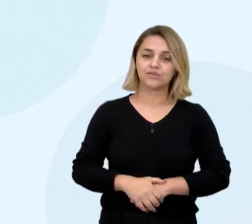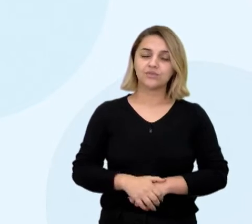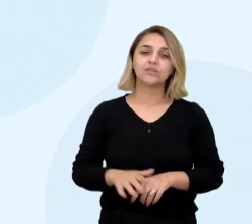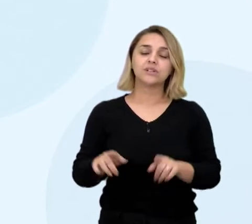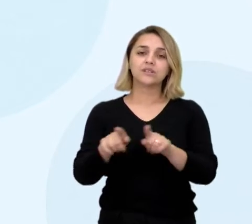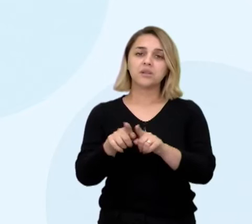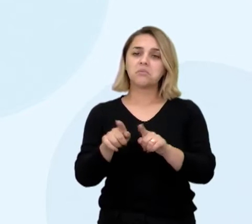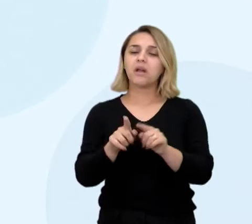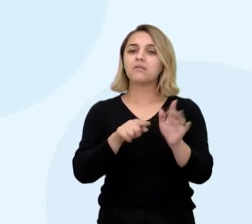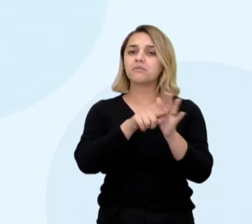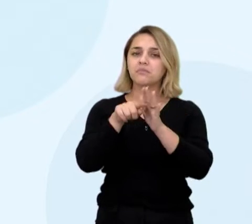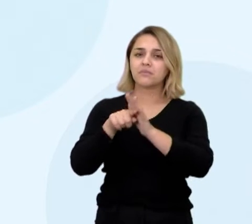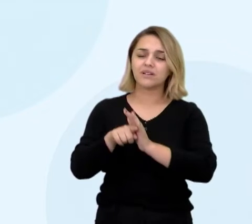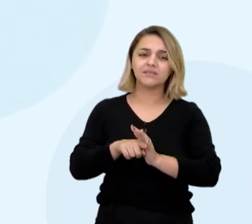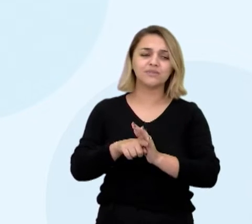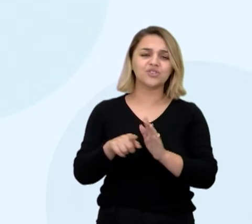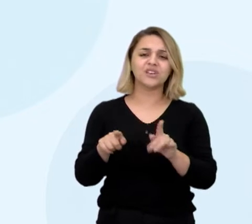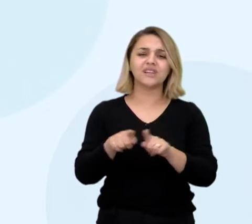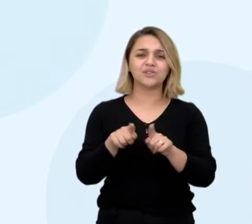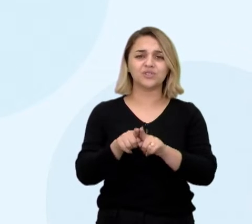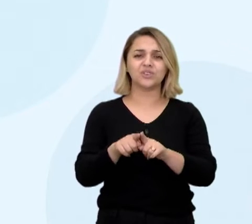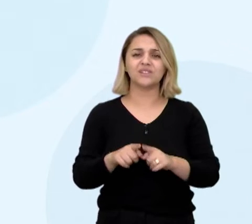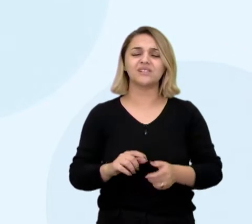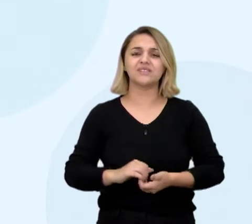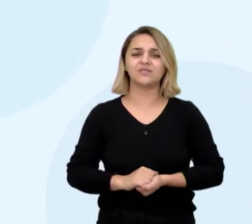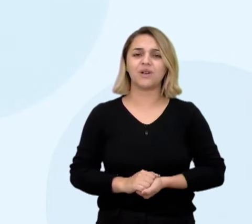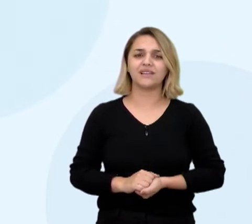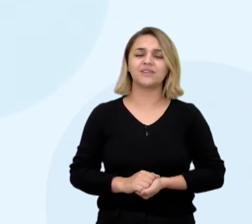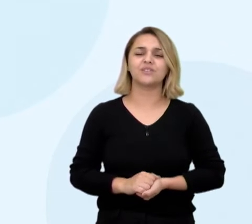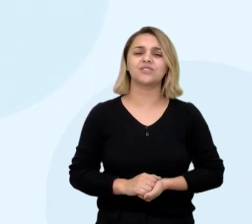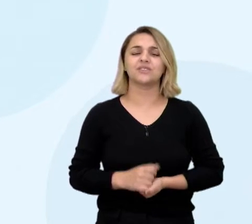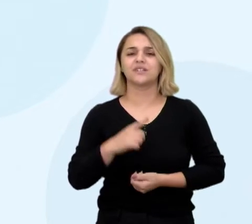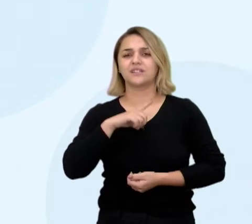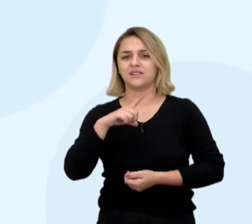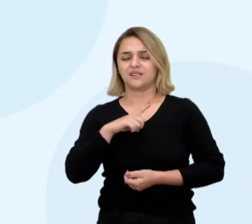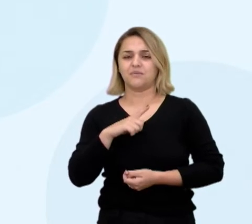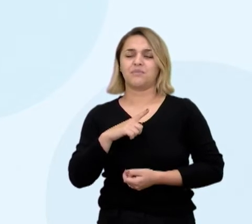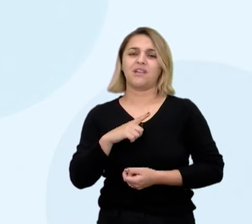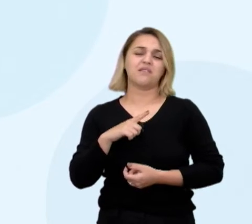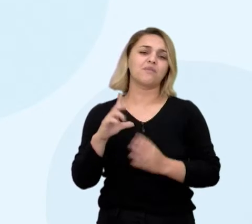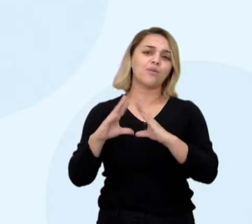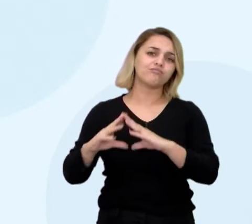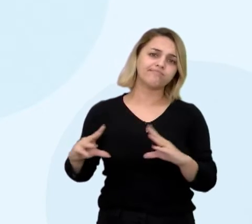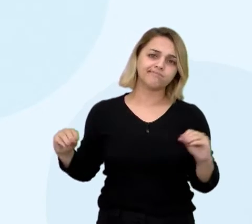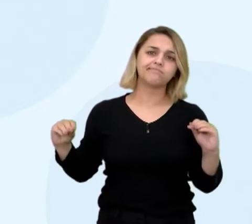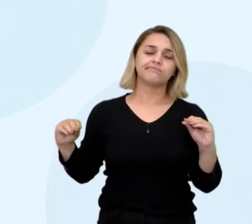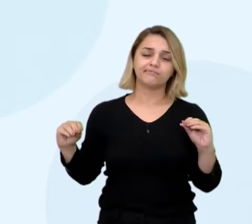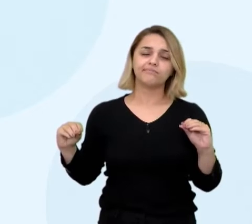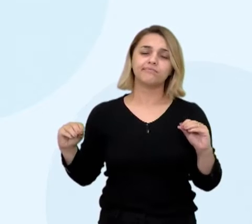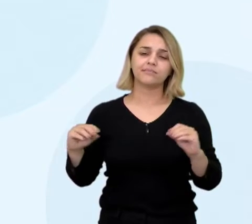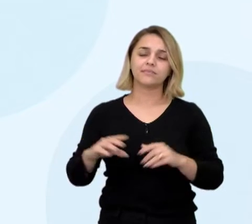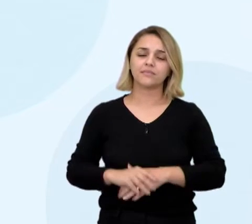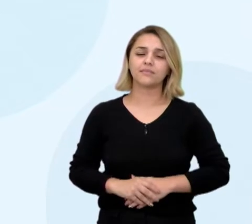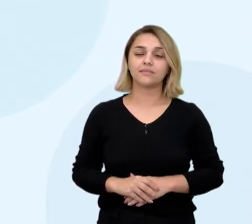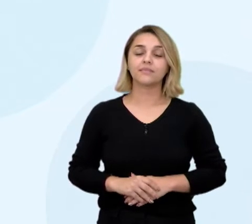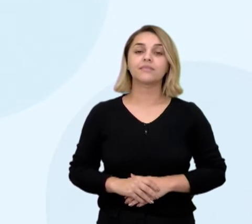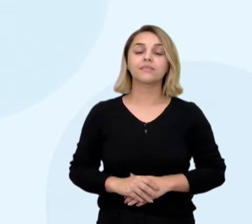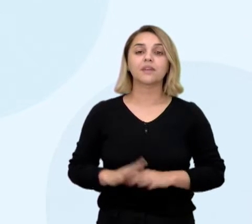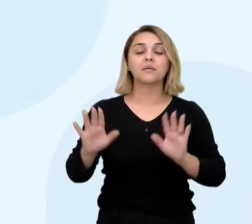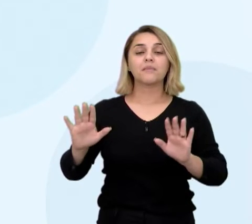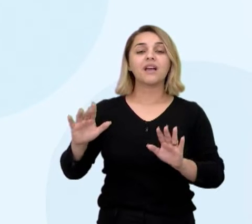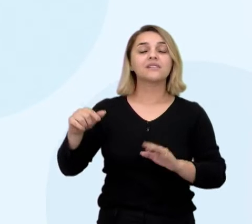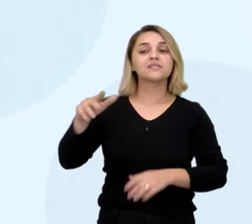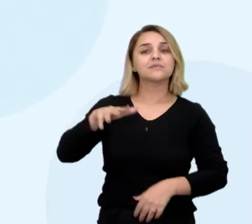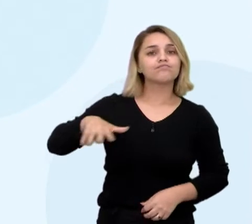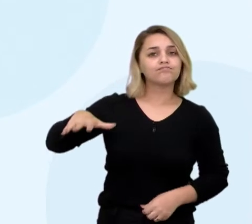vai questionar as leis que fazem a chuva cair e depois evaporar, enfim. Só que, no mundo